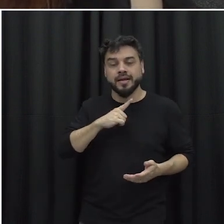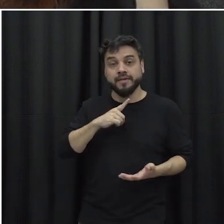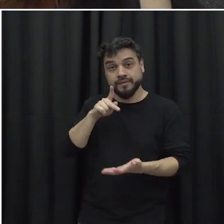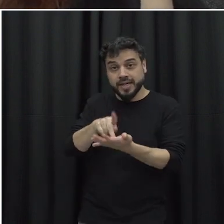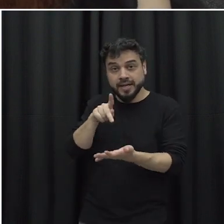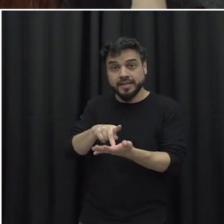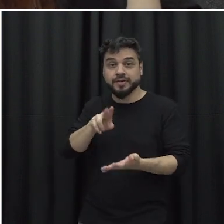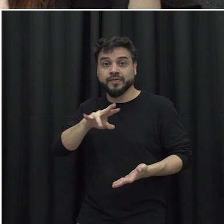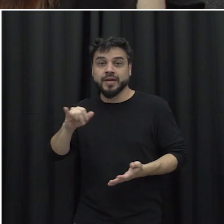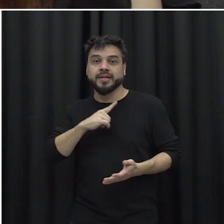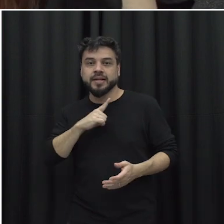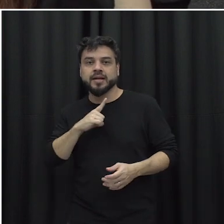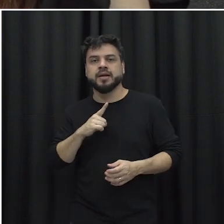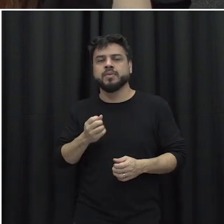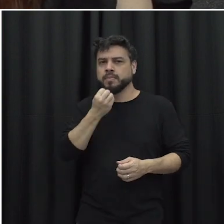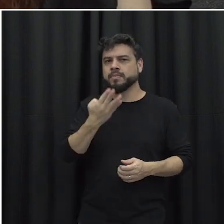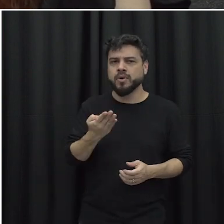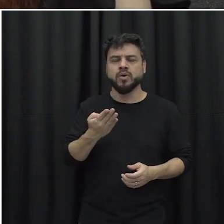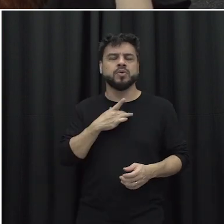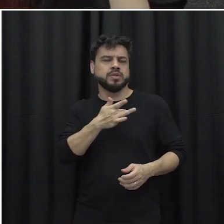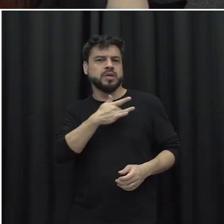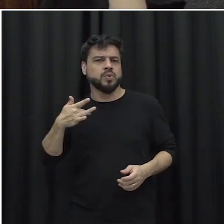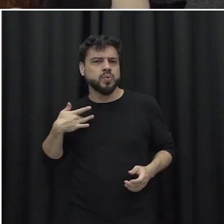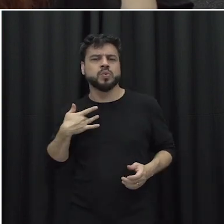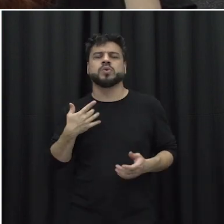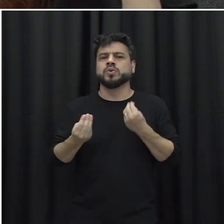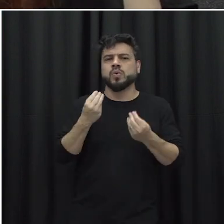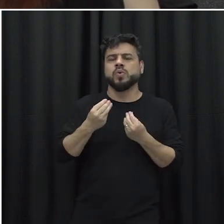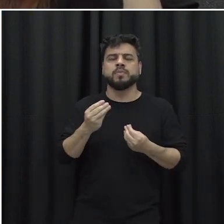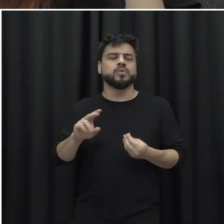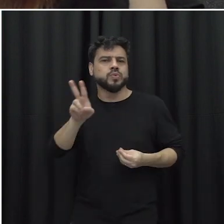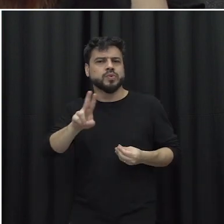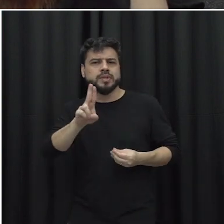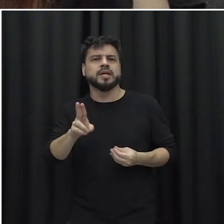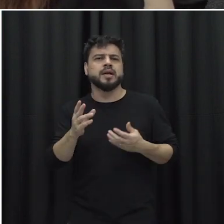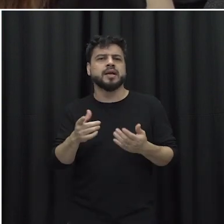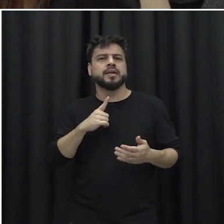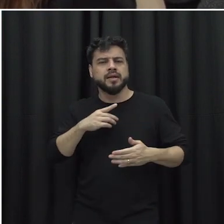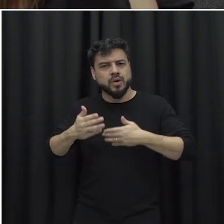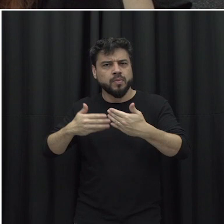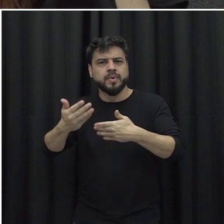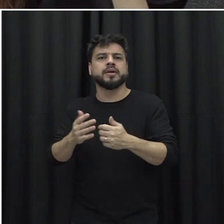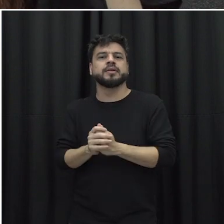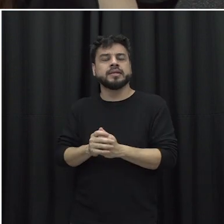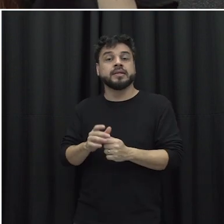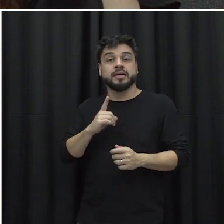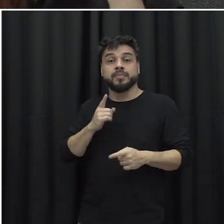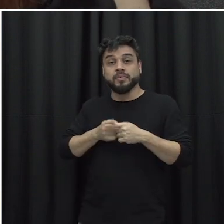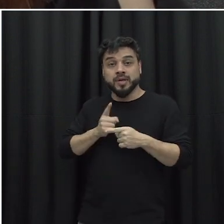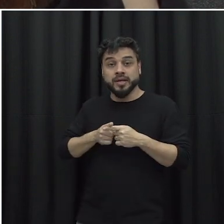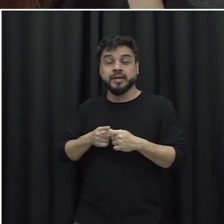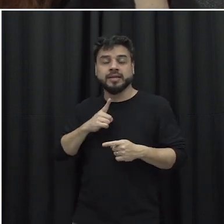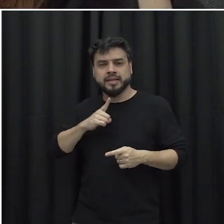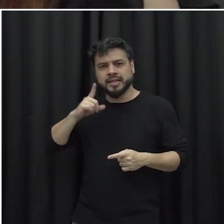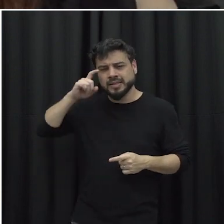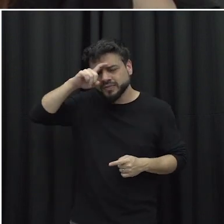sua condição de saúde, como você deve usar, você ter um acompanhamento, né, porque uma dificuldade que a gente tem hoje,